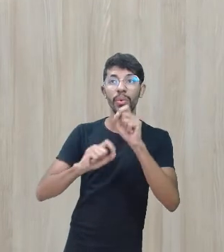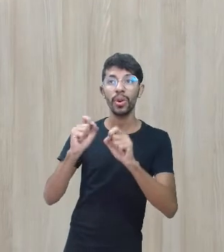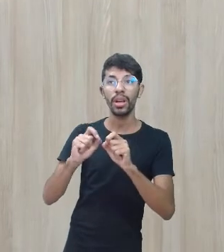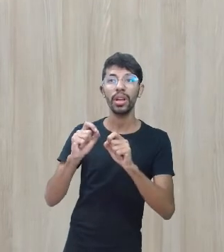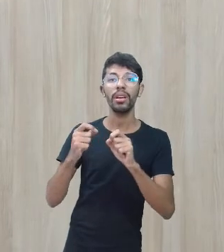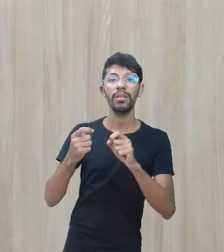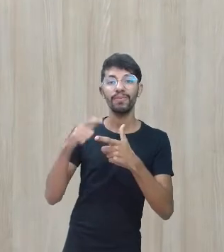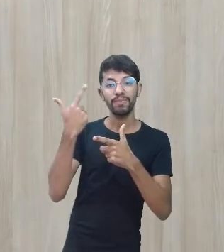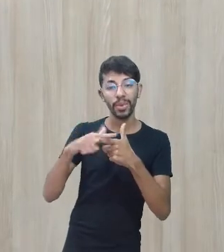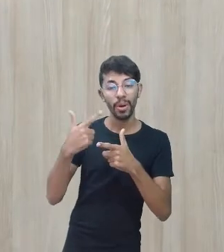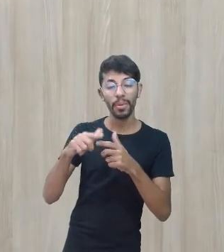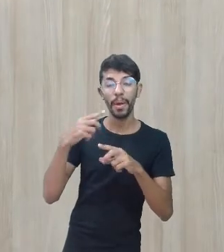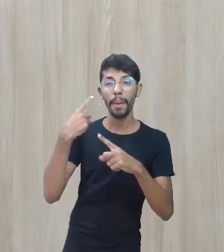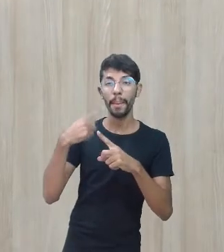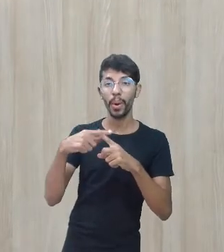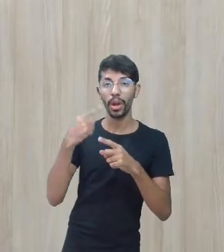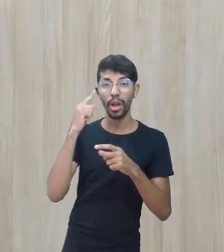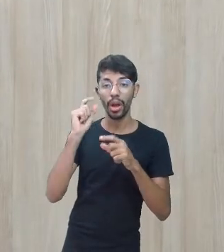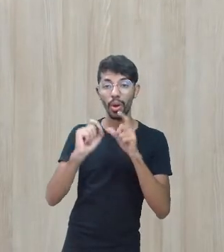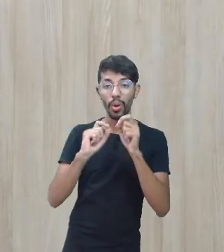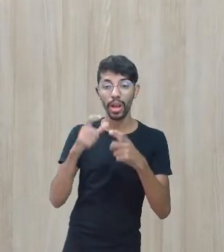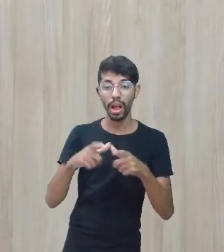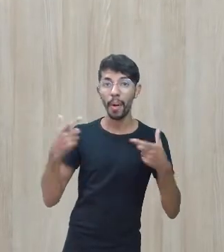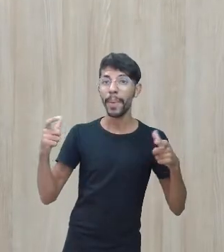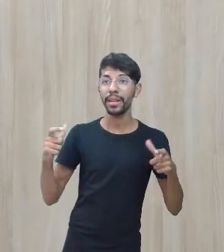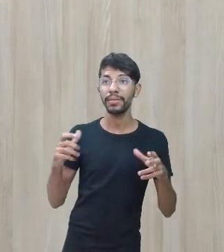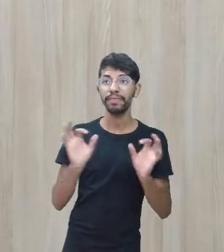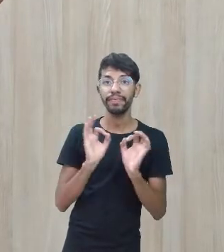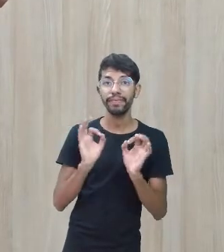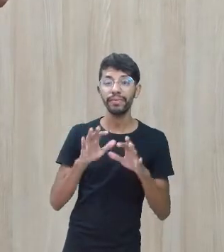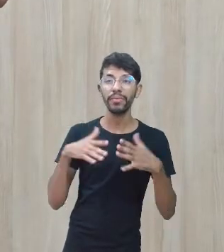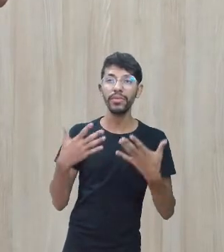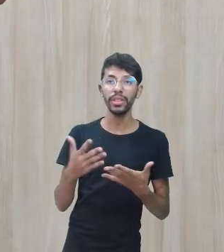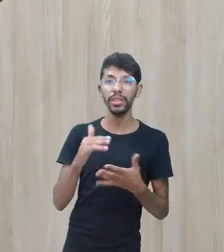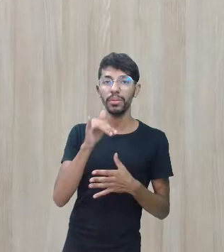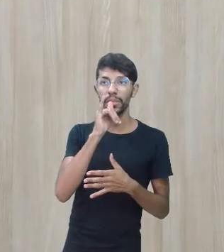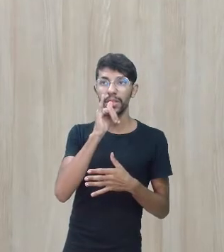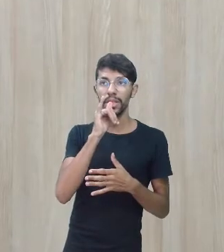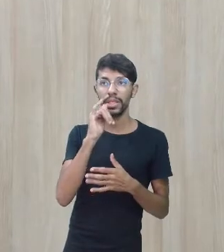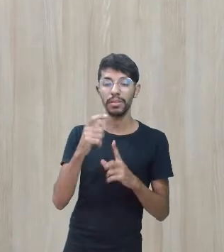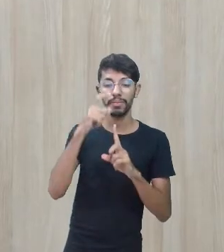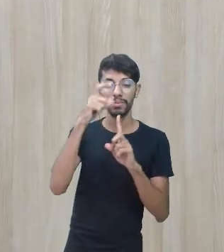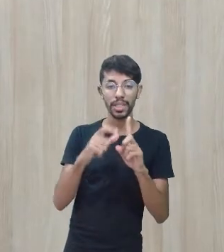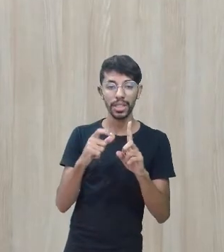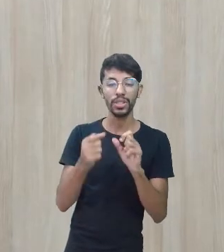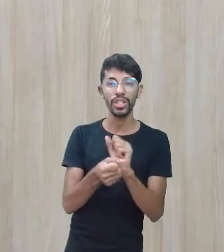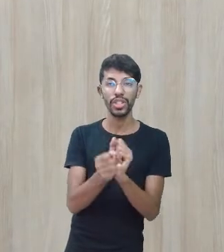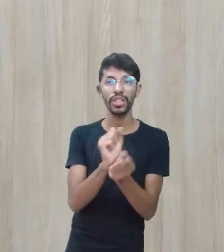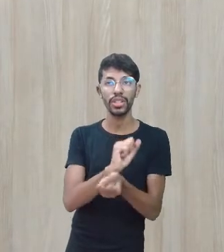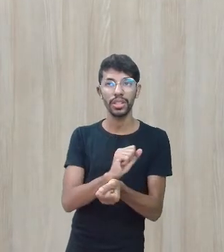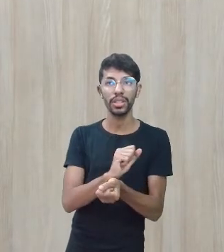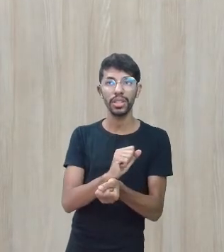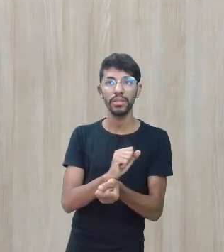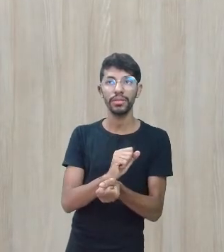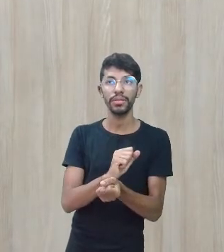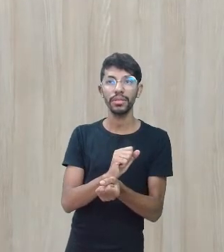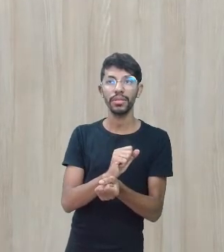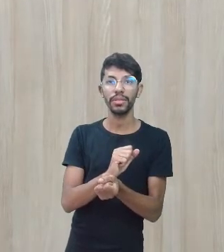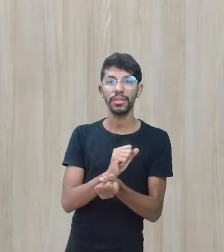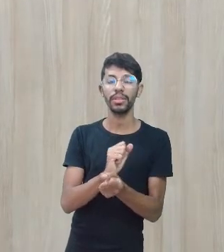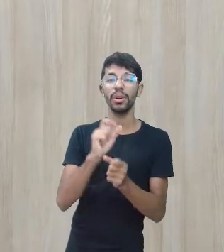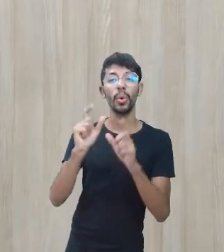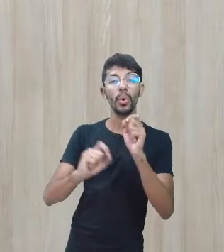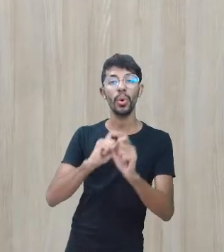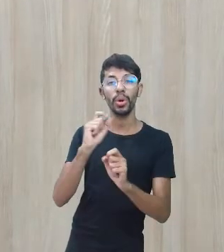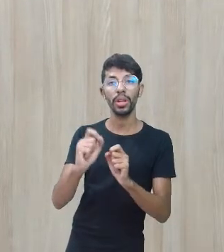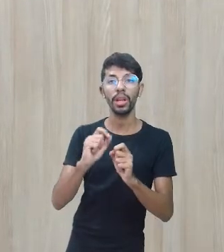aí o que é que vai aumentar? Né? Então, à medida que eles têm menos acesso a sujeitos escravizados e à terra, o que acaba aumentando é a